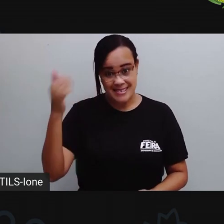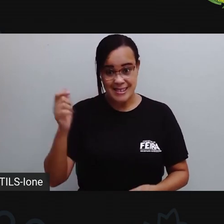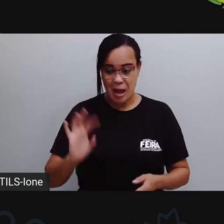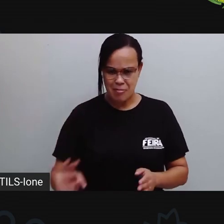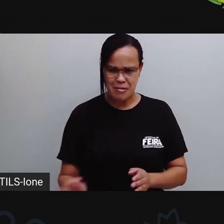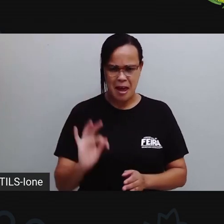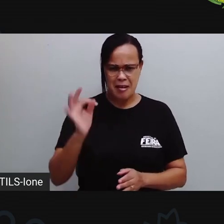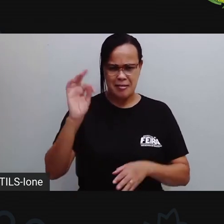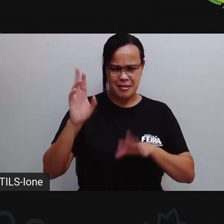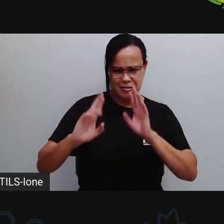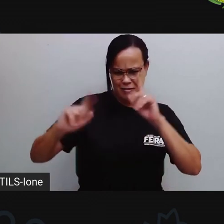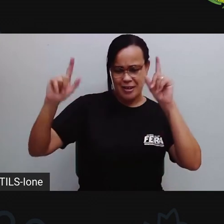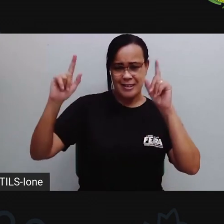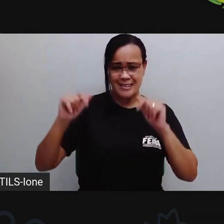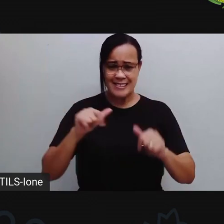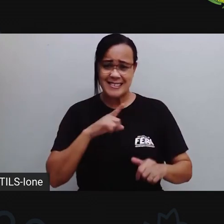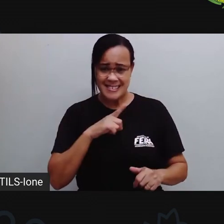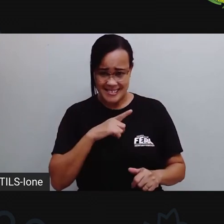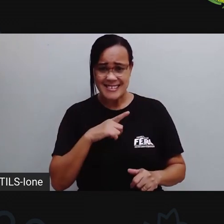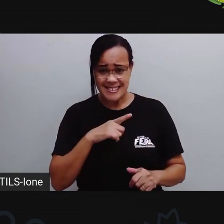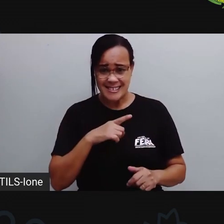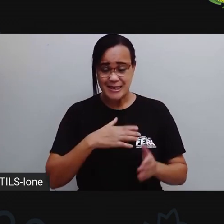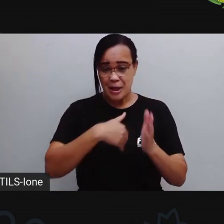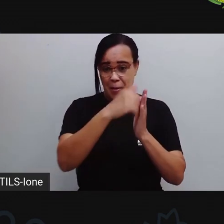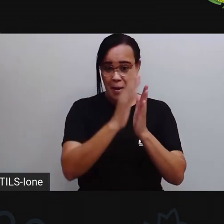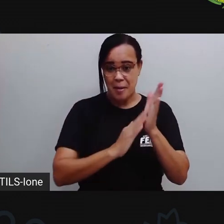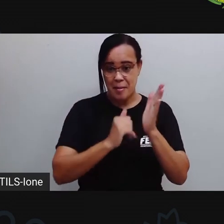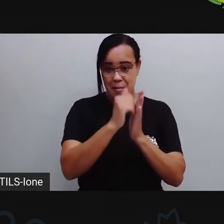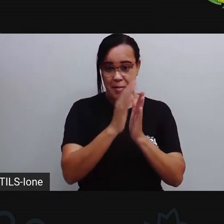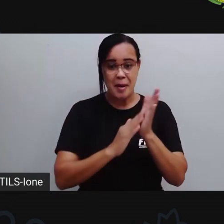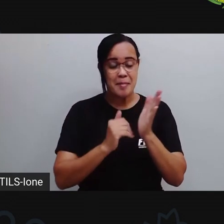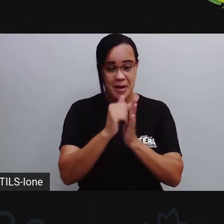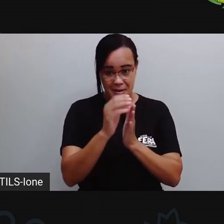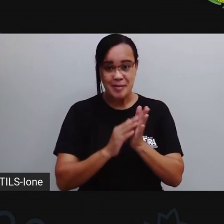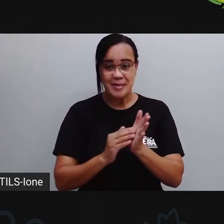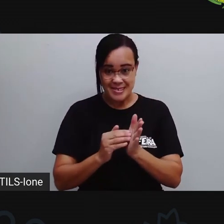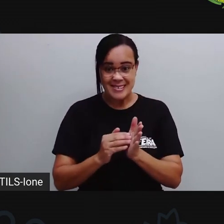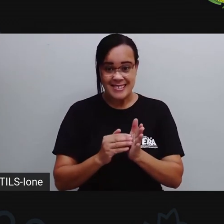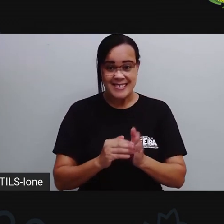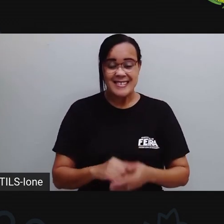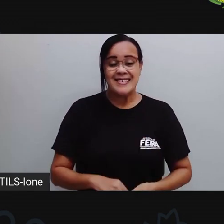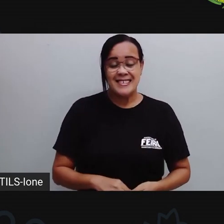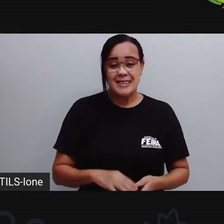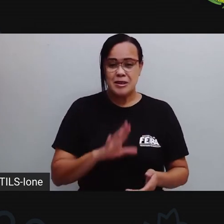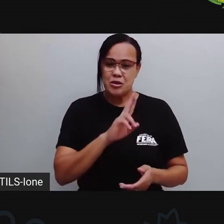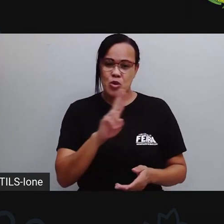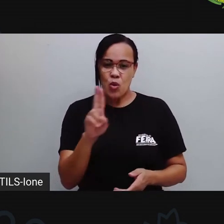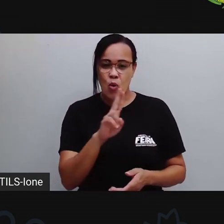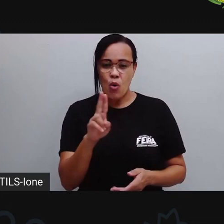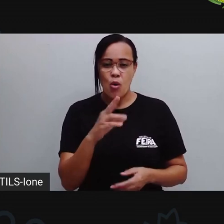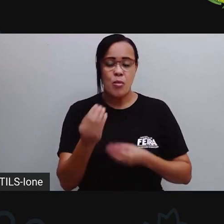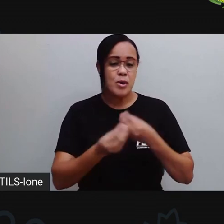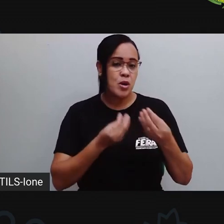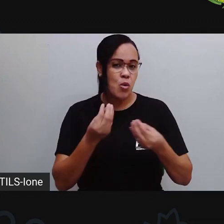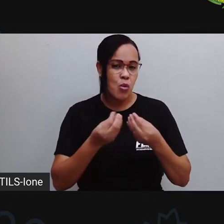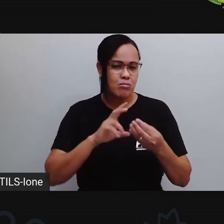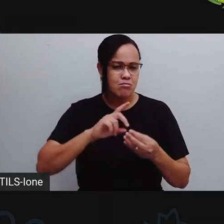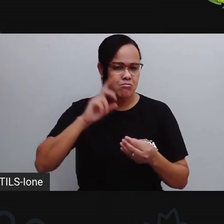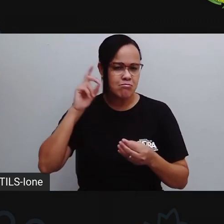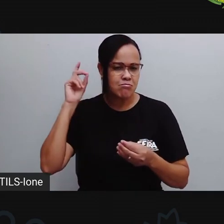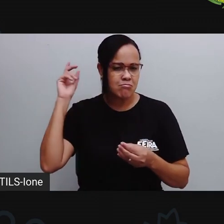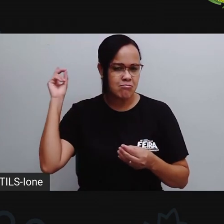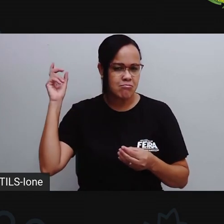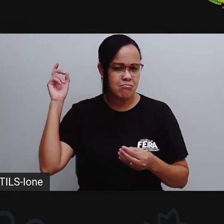como a técnica do pano pintado, né, do pano desbotado, né? Mas esse nome é um nome artístico, né,